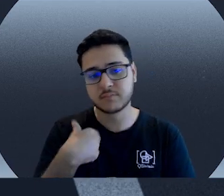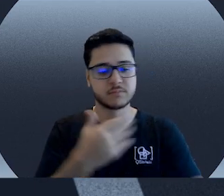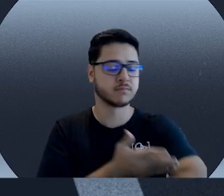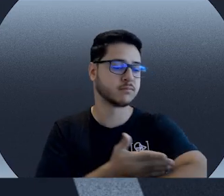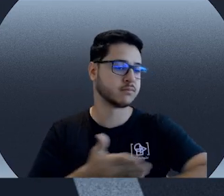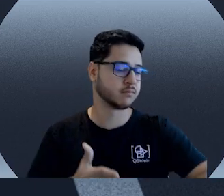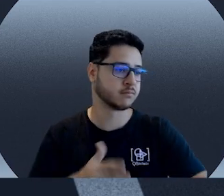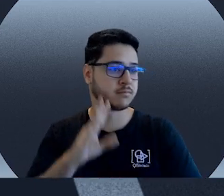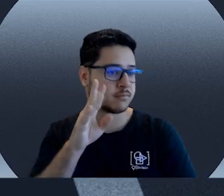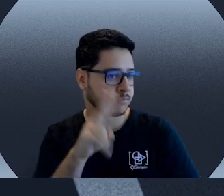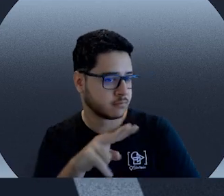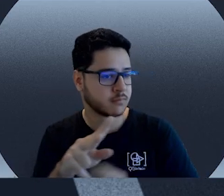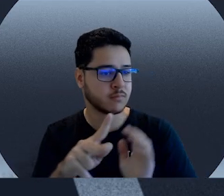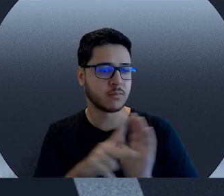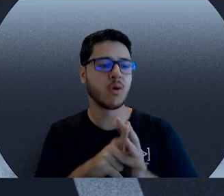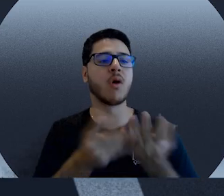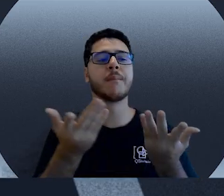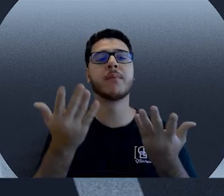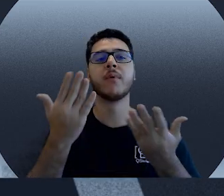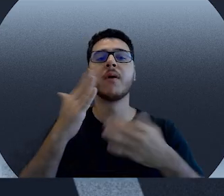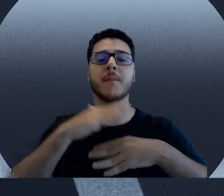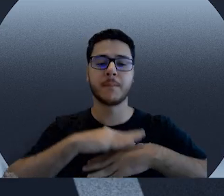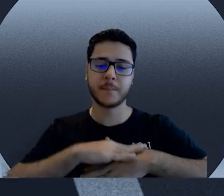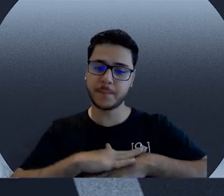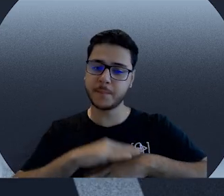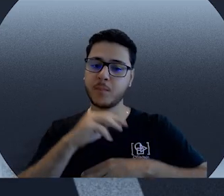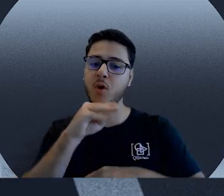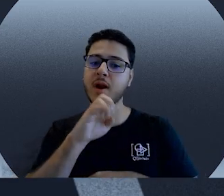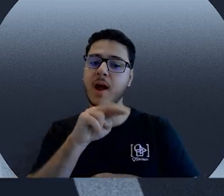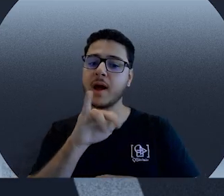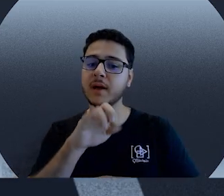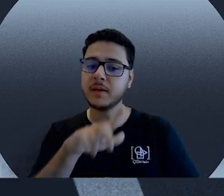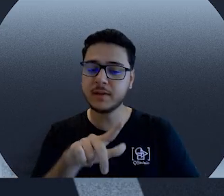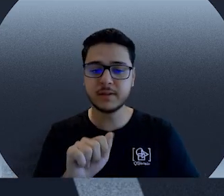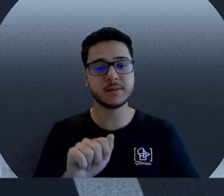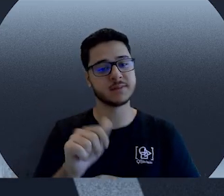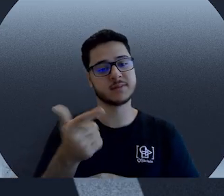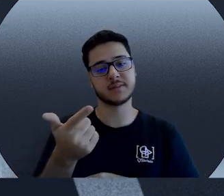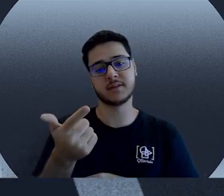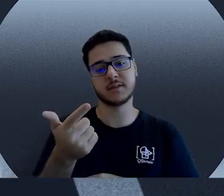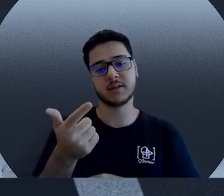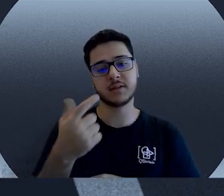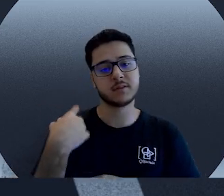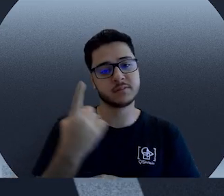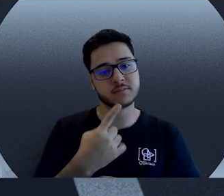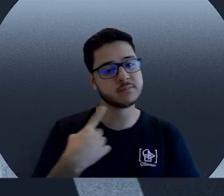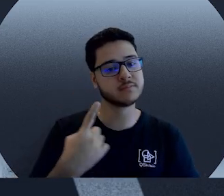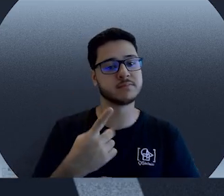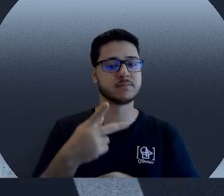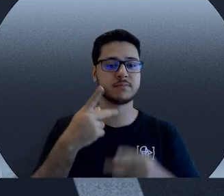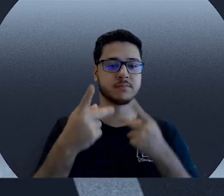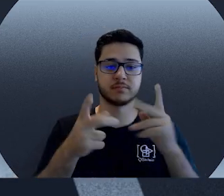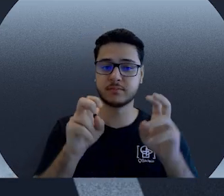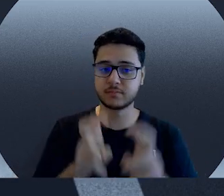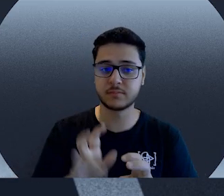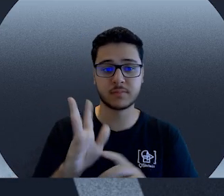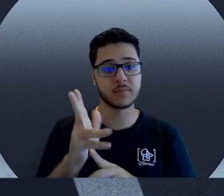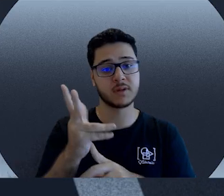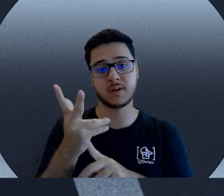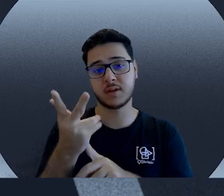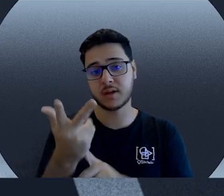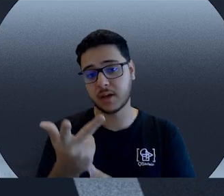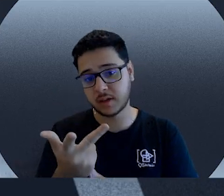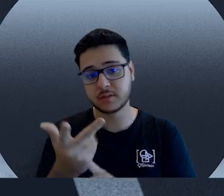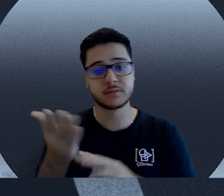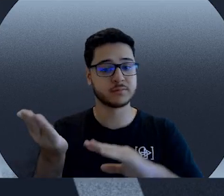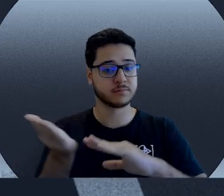a Mona Lisa, né, aquelas coisas clássicas. Mas arte não é só isso. A gente está falando da arte do